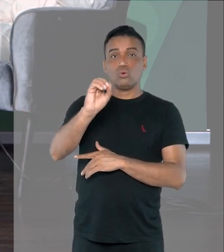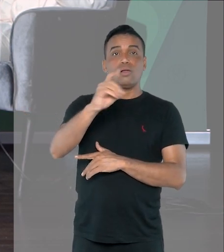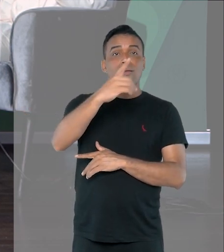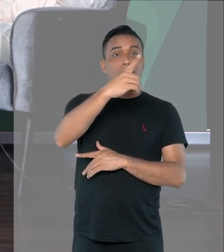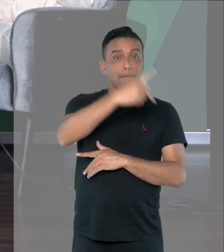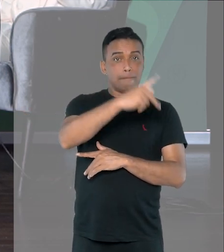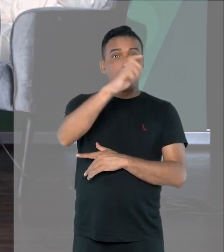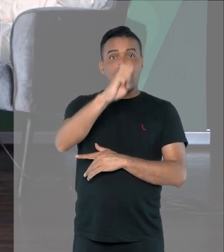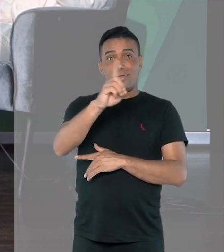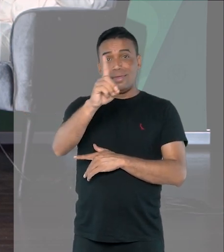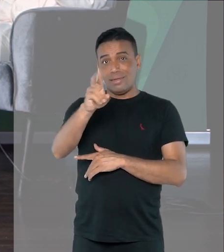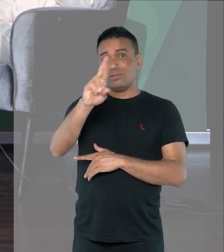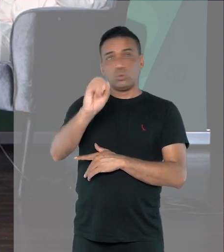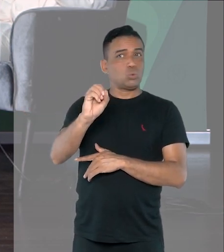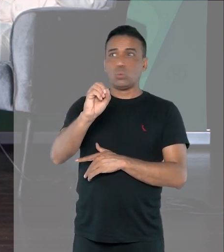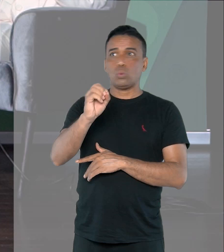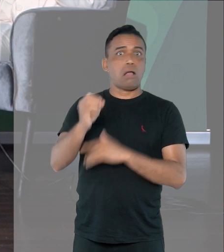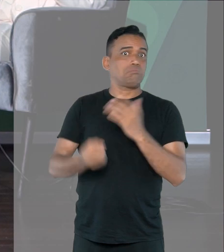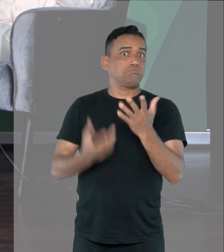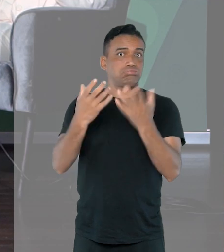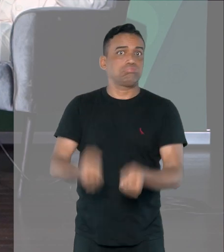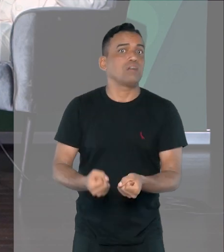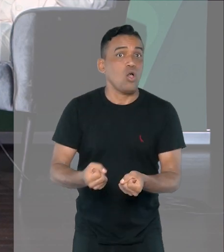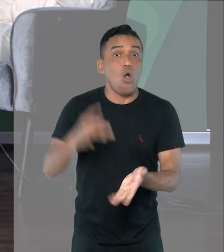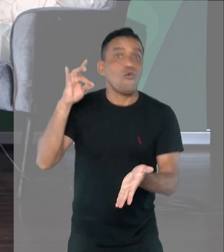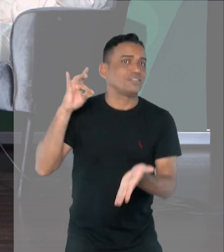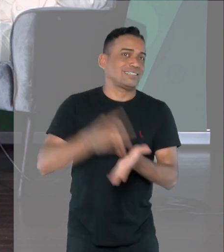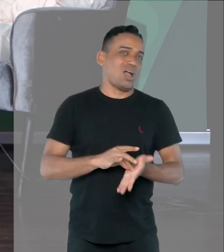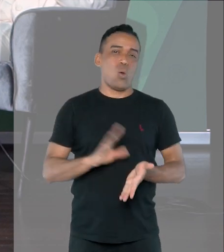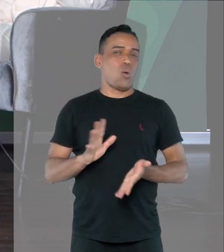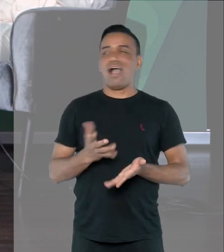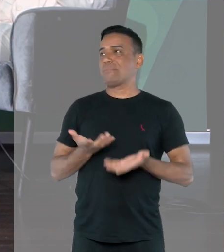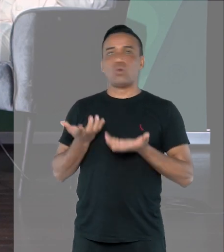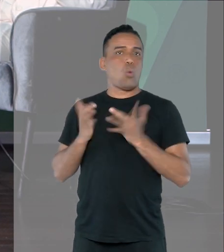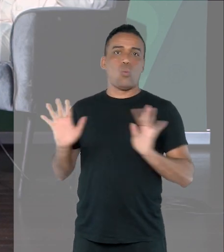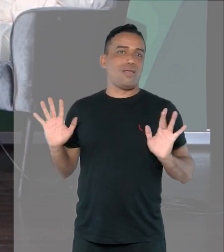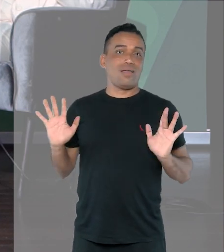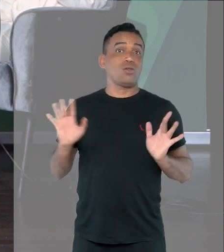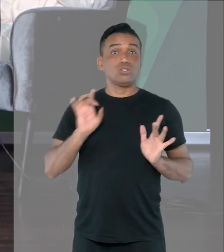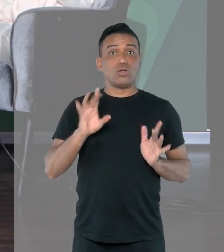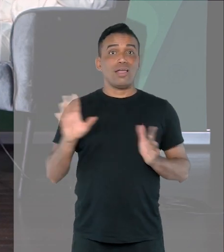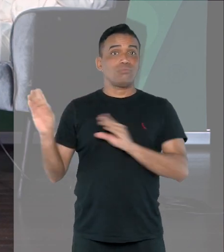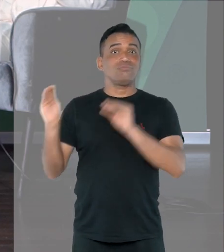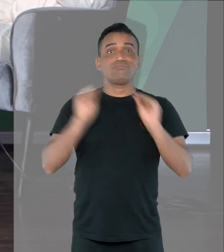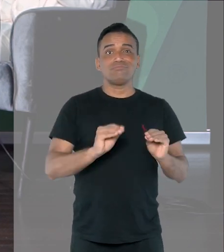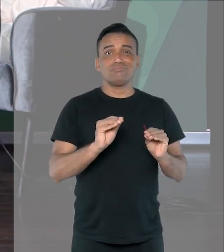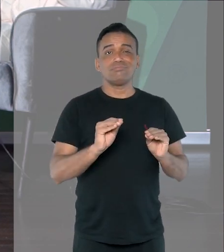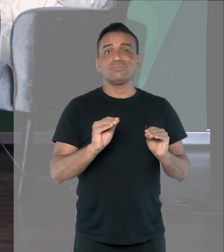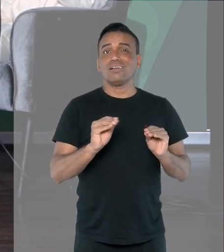foi um papel, né, nunca foi oficial, mas eu não quero. Eu só quero morar no Brasil. Não quero ser rei de